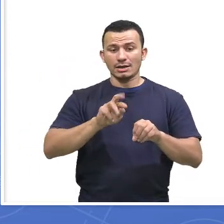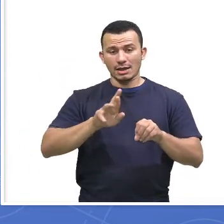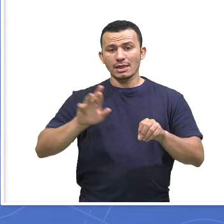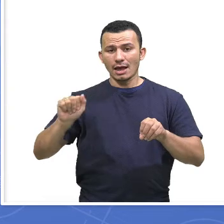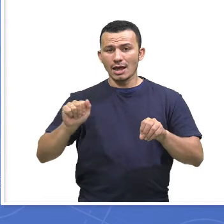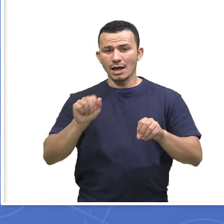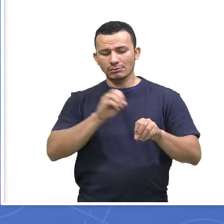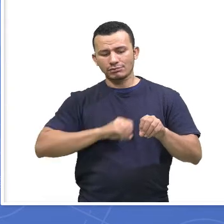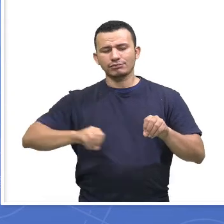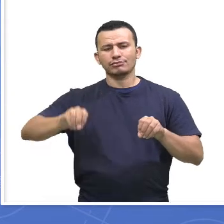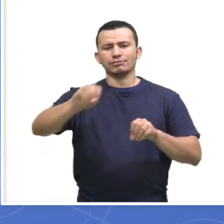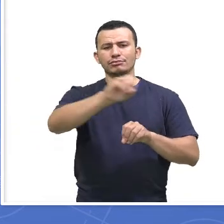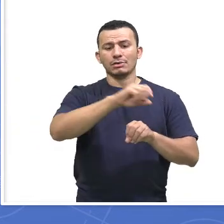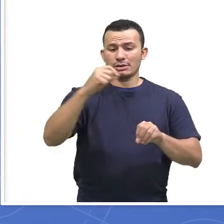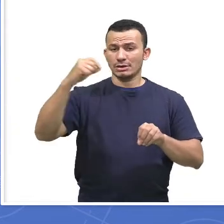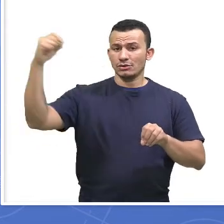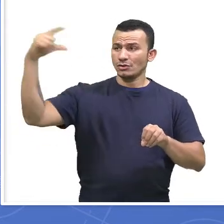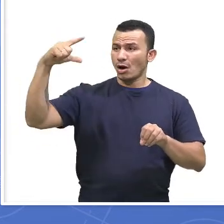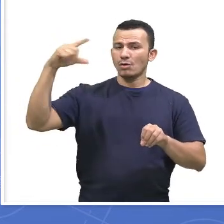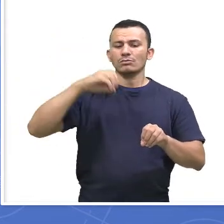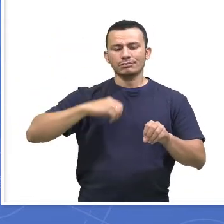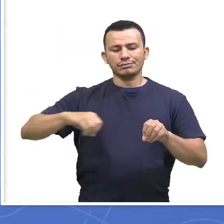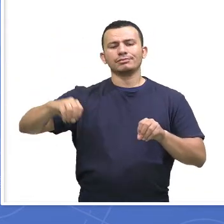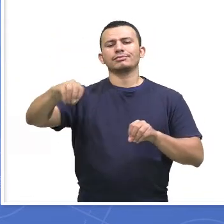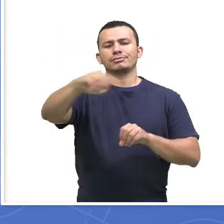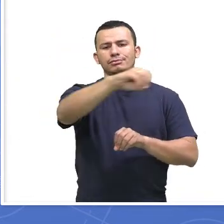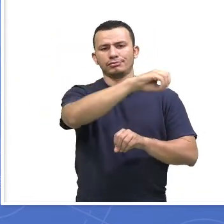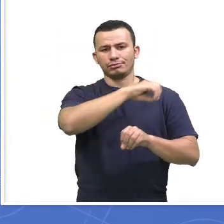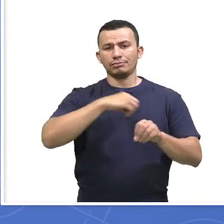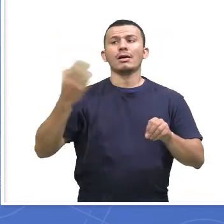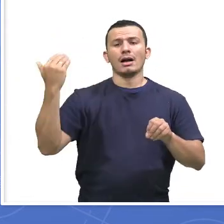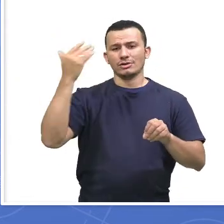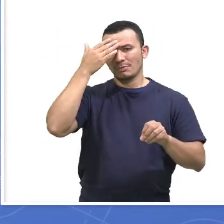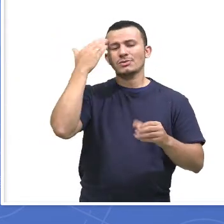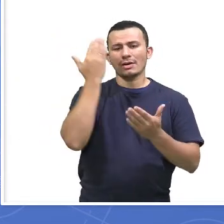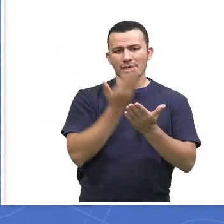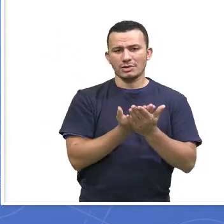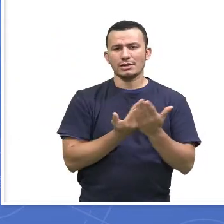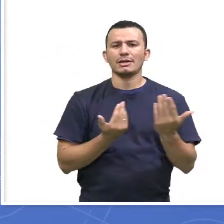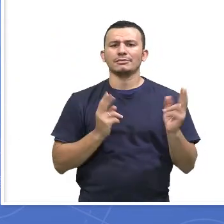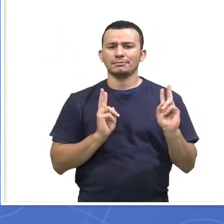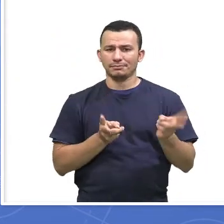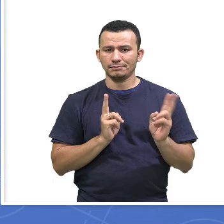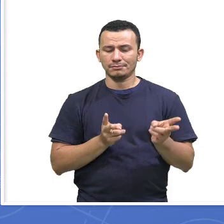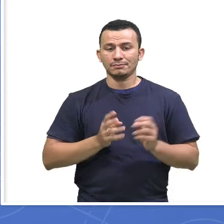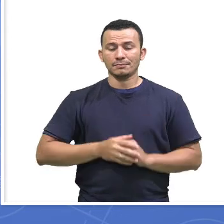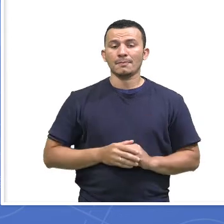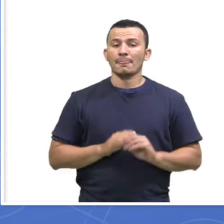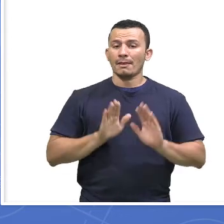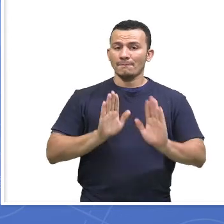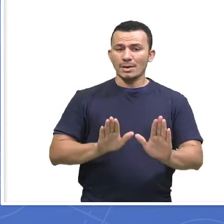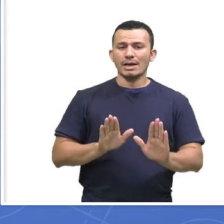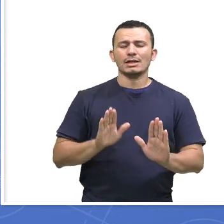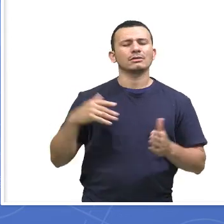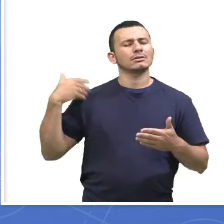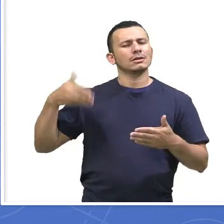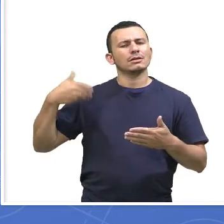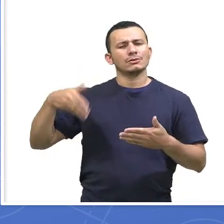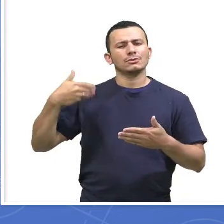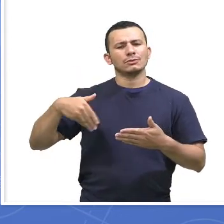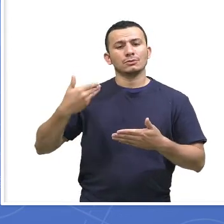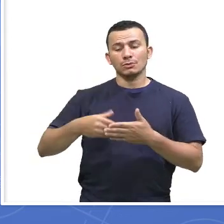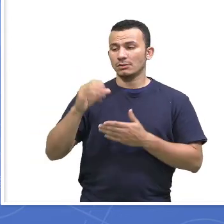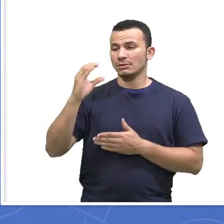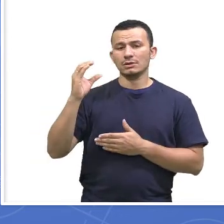Sol. Então era essa a mentalidade da época medieval. Só que com a Revolução